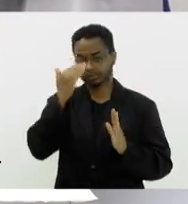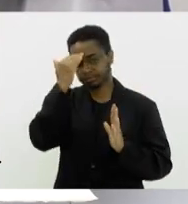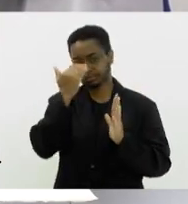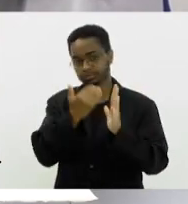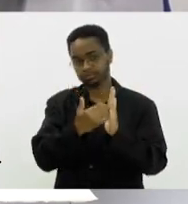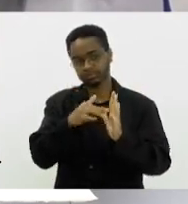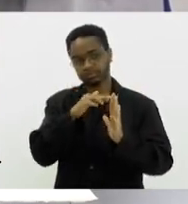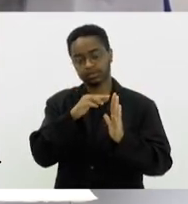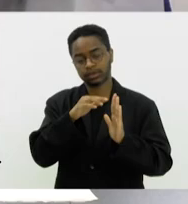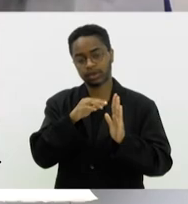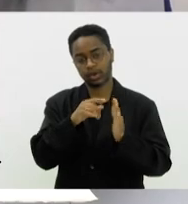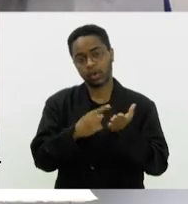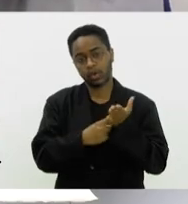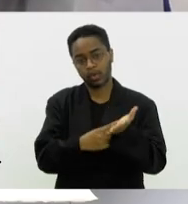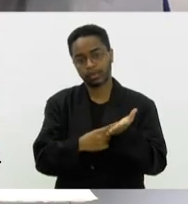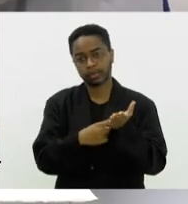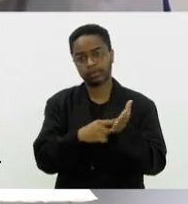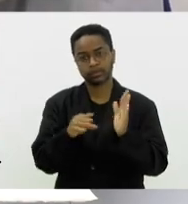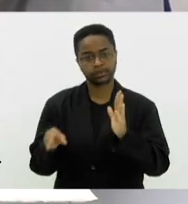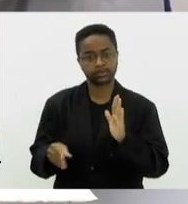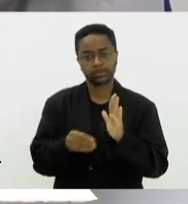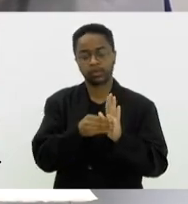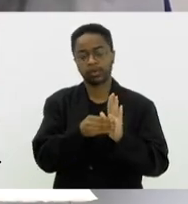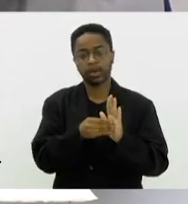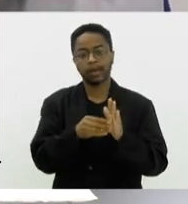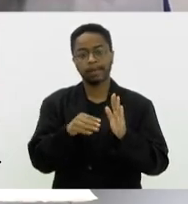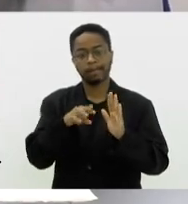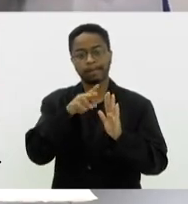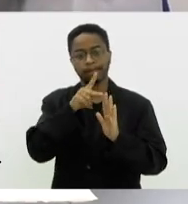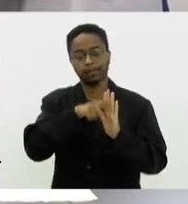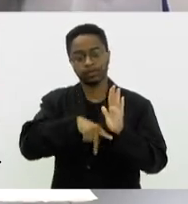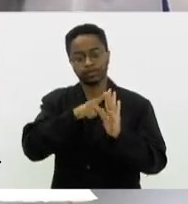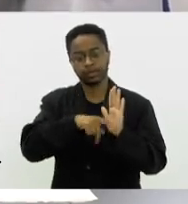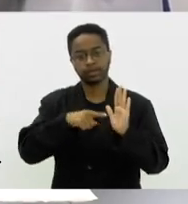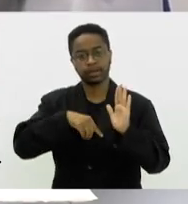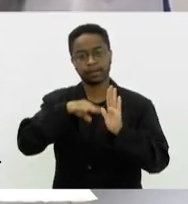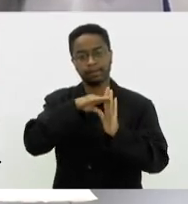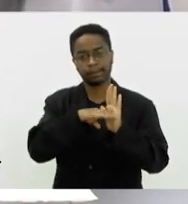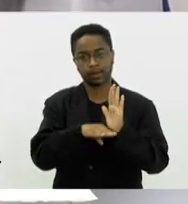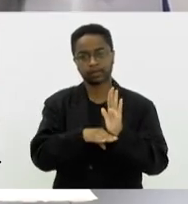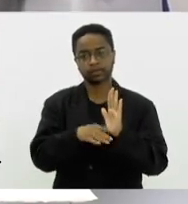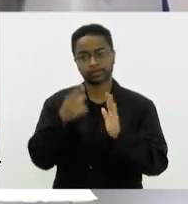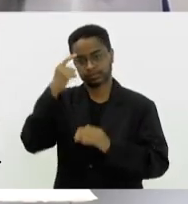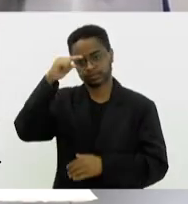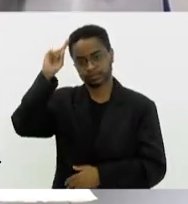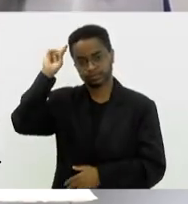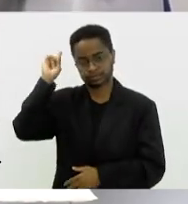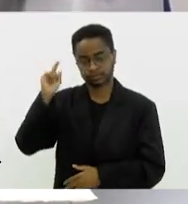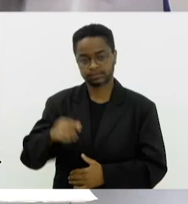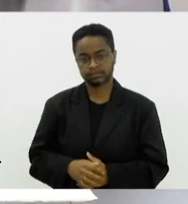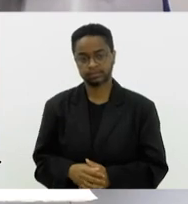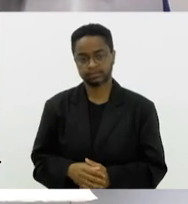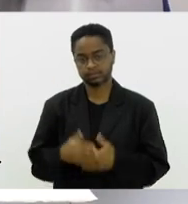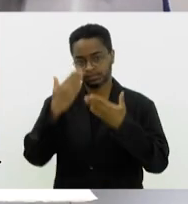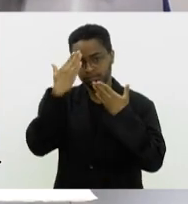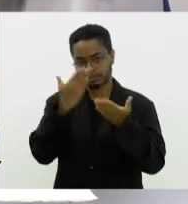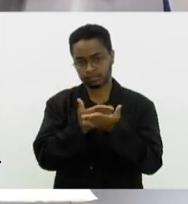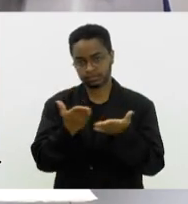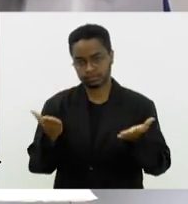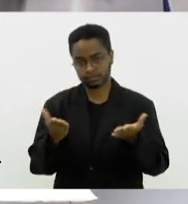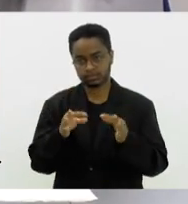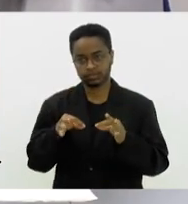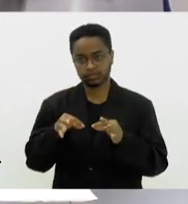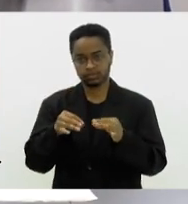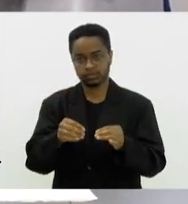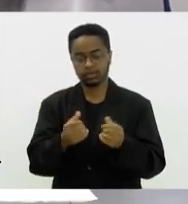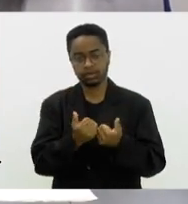de incluir os projetos que foram pauta da extraordinária da semana passada. Agradeço a todas as